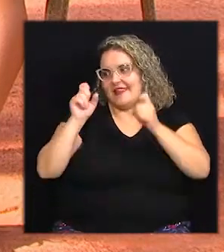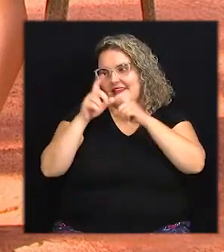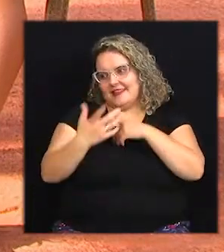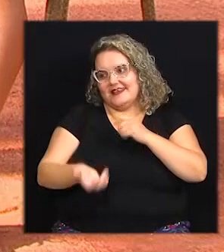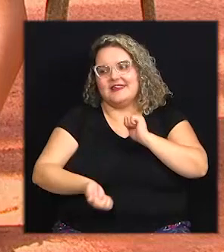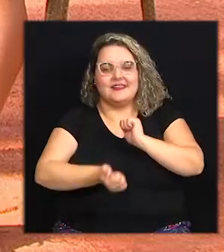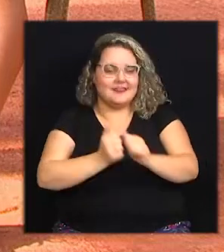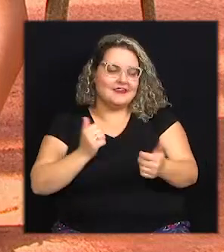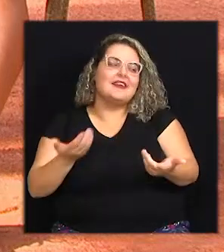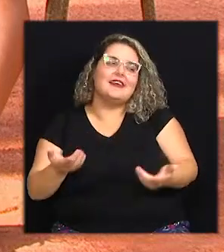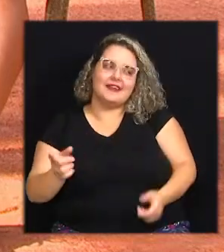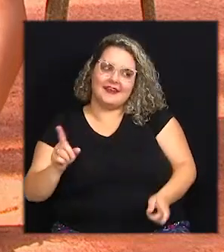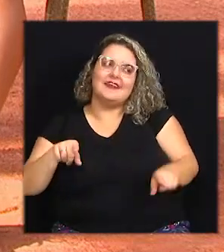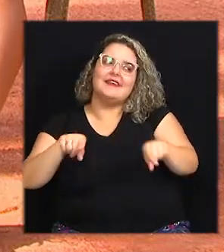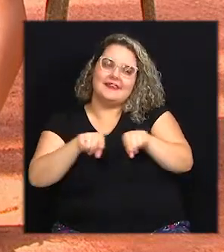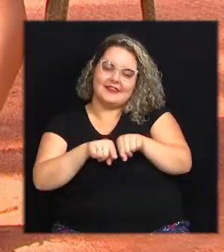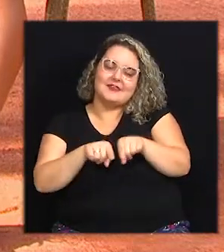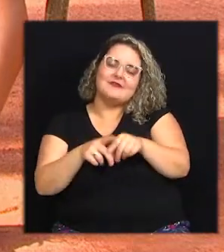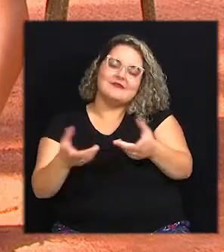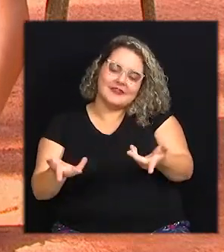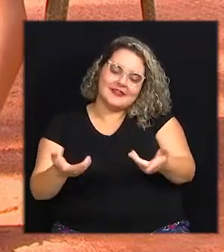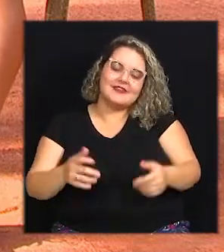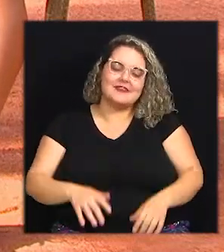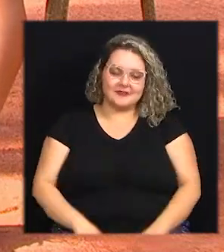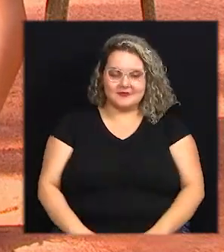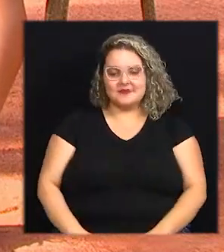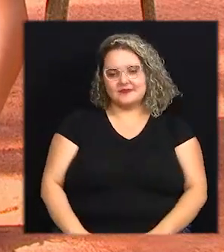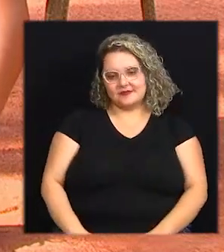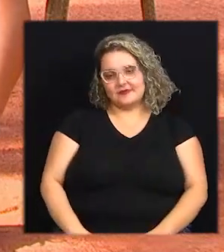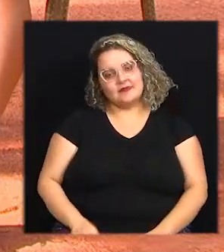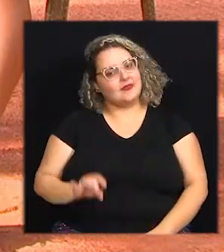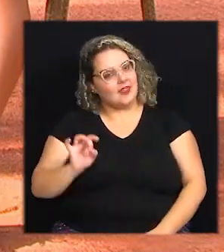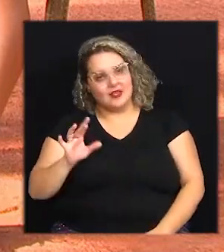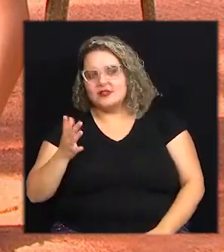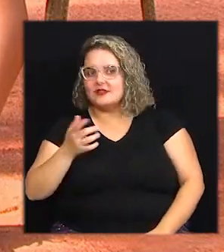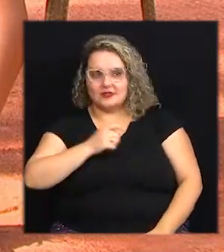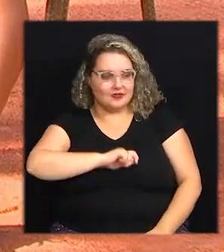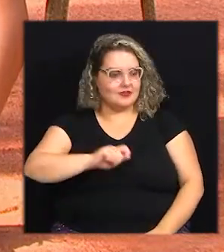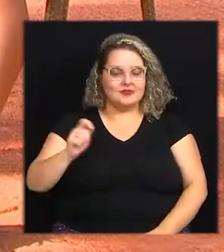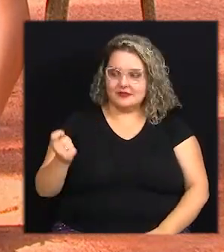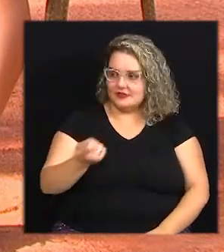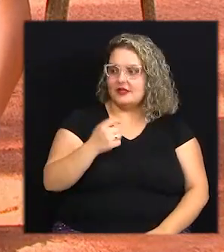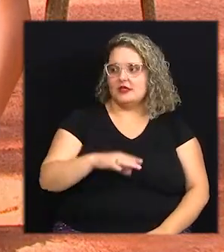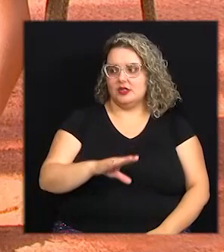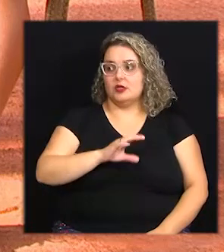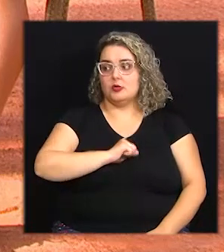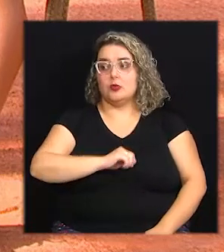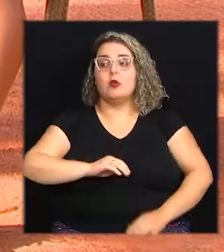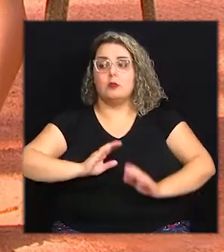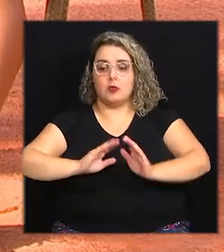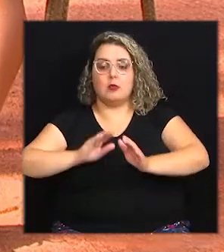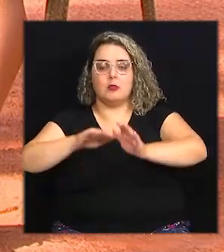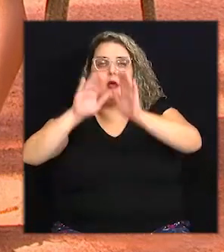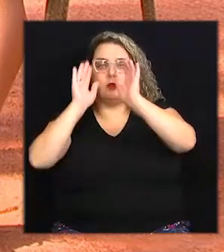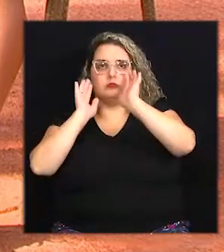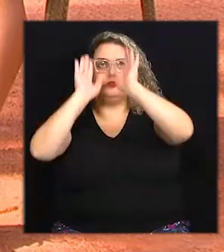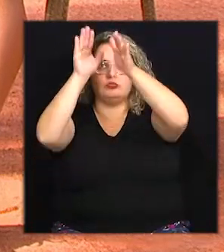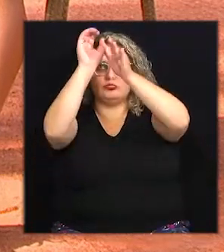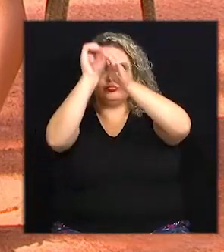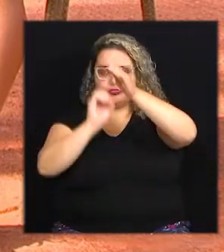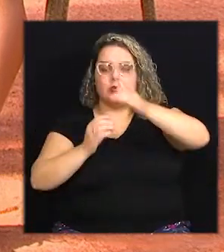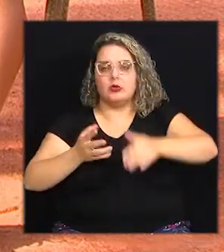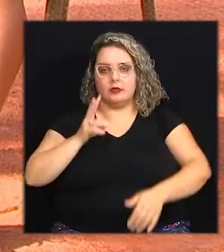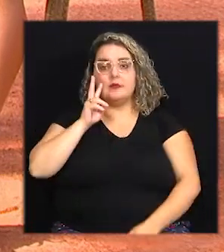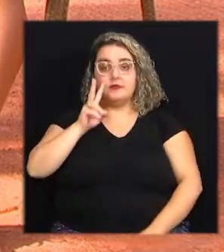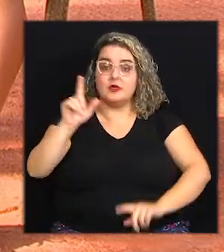bater uma bolinha. É mais difícil também jogar uma bola, mas só no tênis mesmo. Eu gosto bastante de basquete também, eu vejo